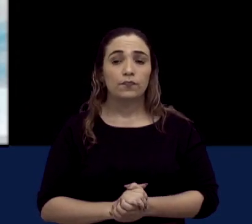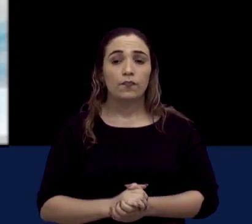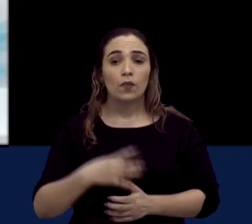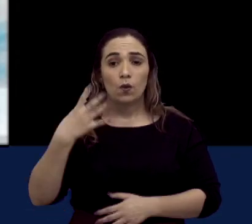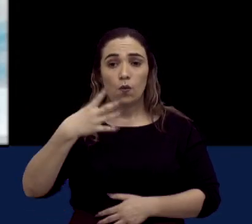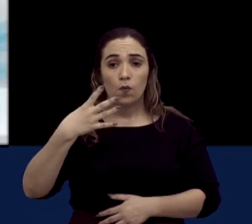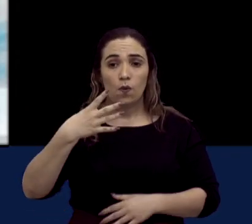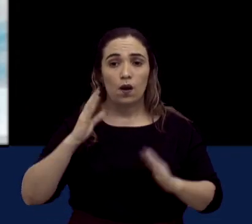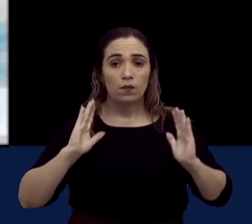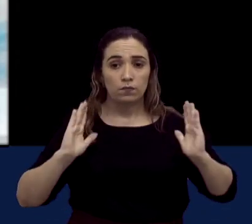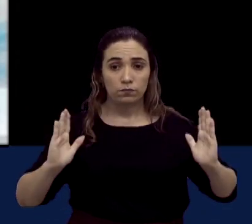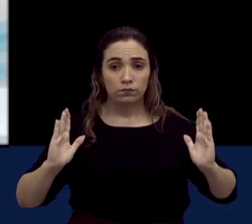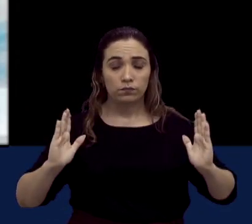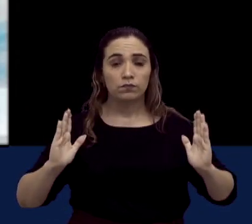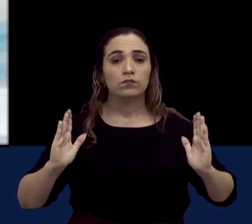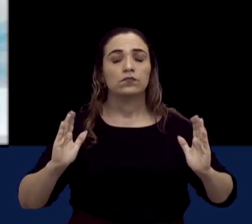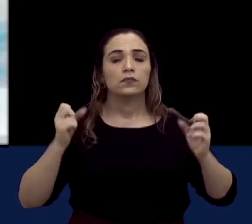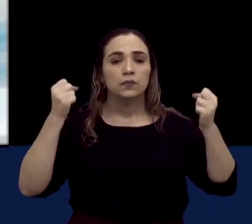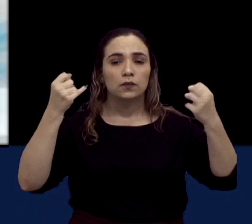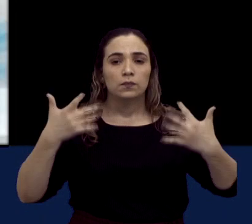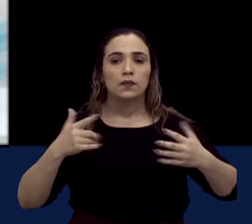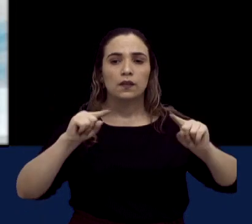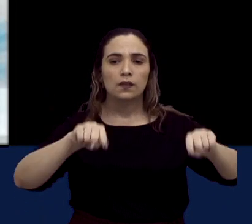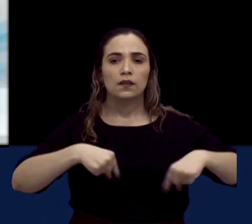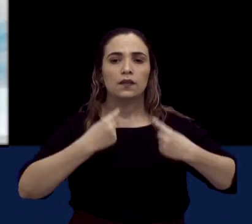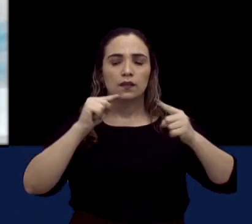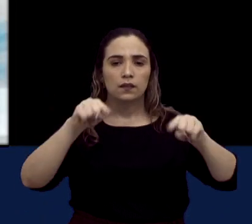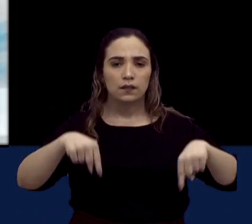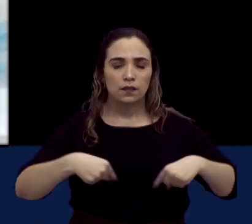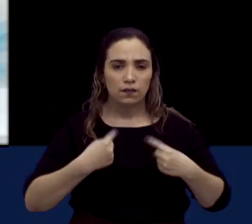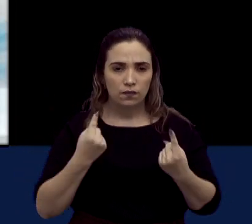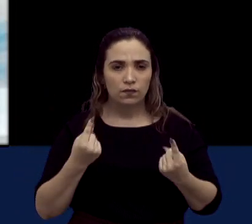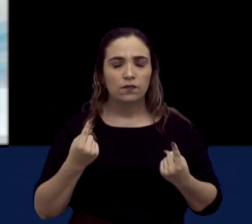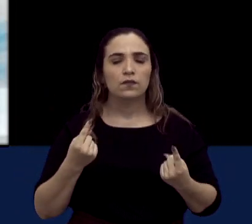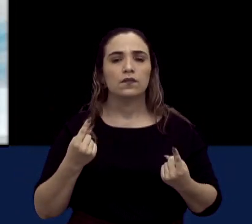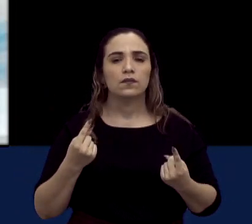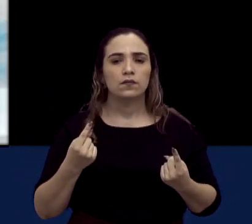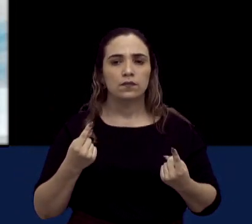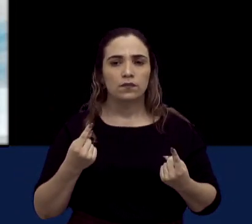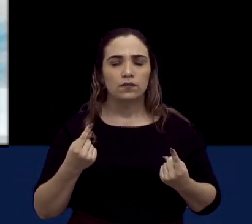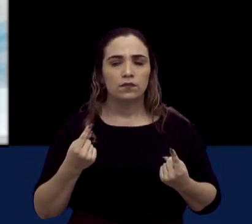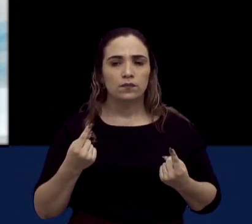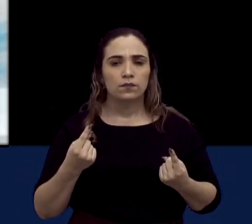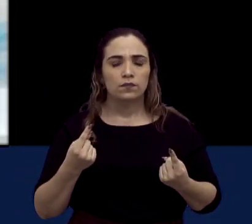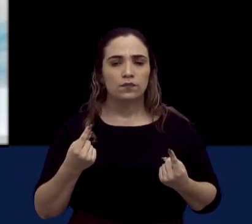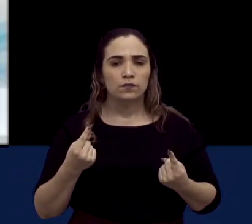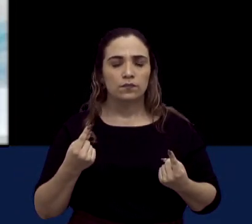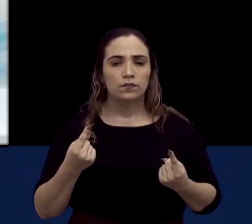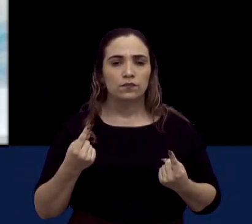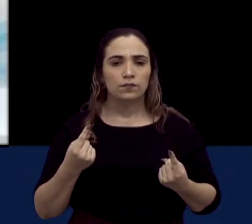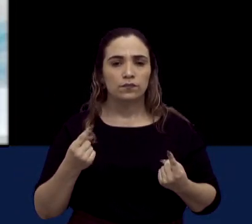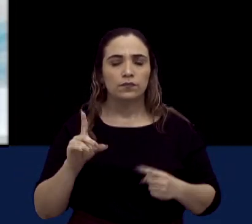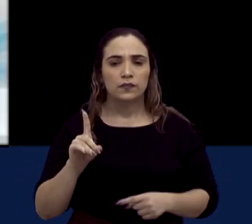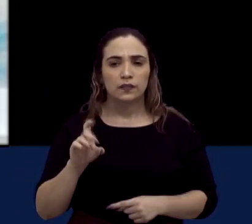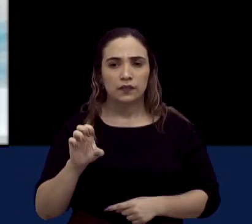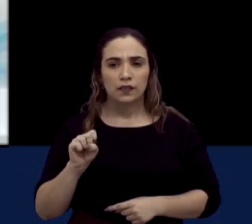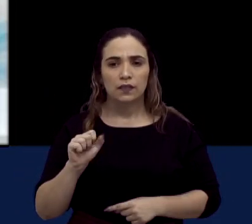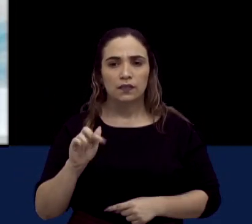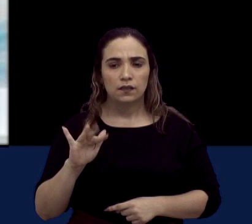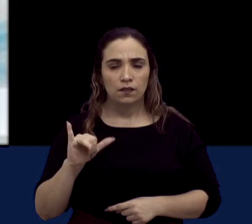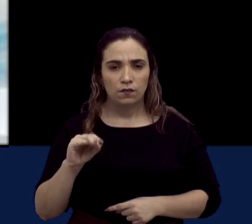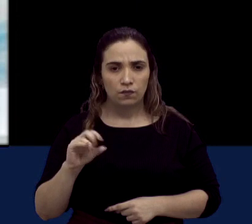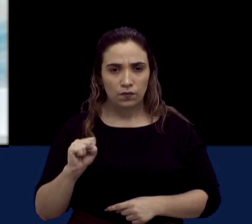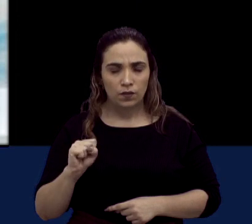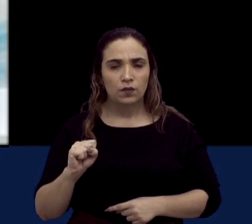fim, tentar trazer aqui, colocar dentre todo esse contexto que a gente vai ver, quais são